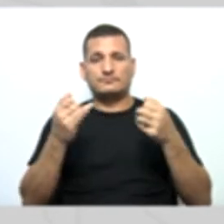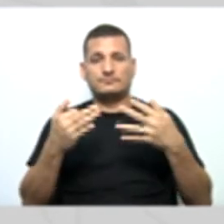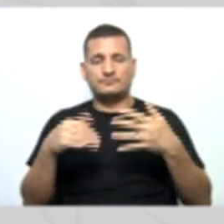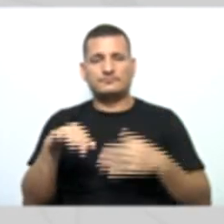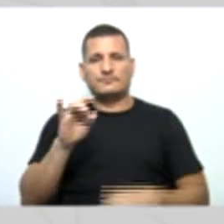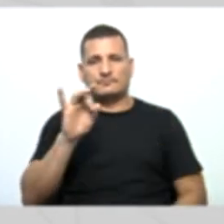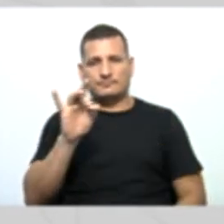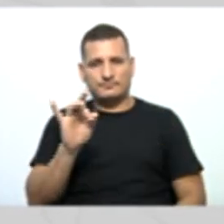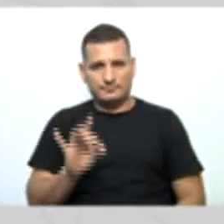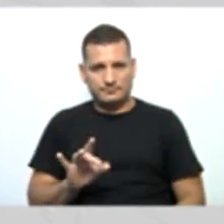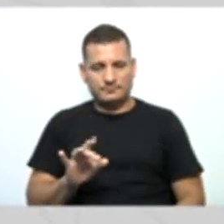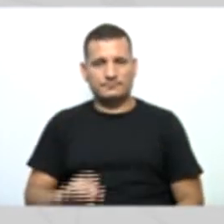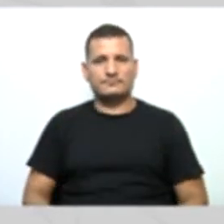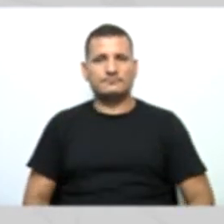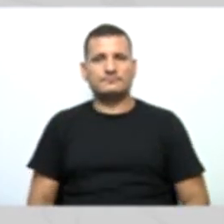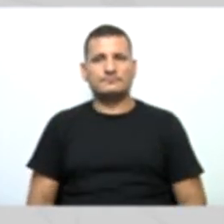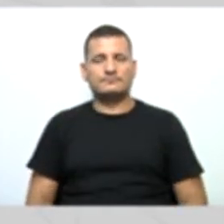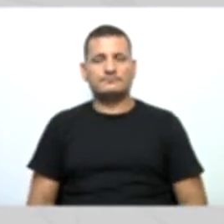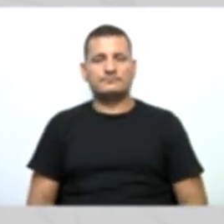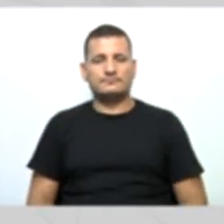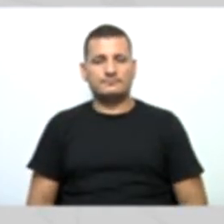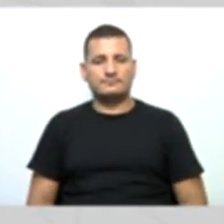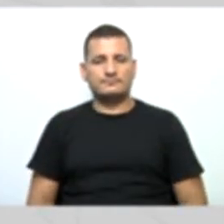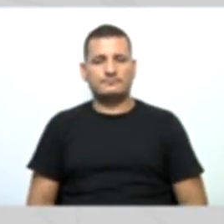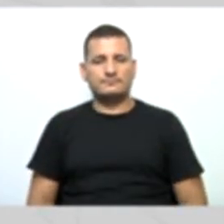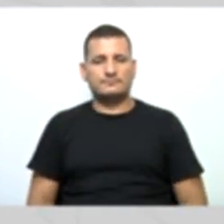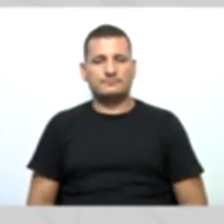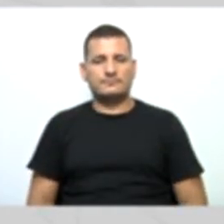cada uma delas. Veja bem, ó.